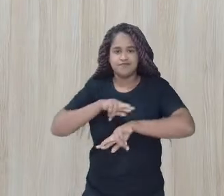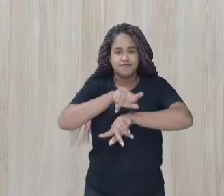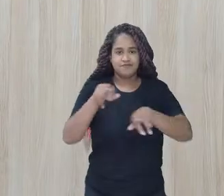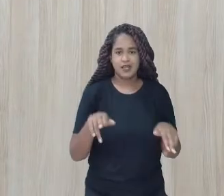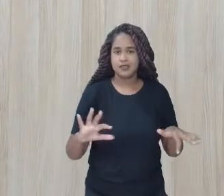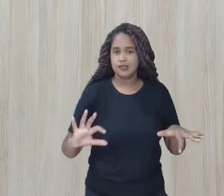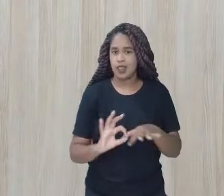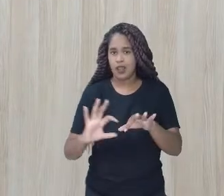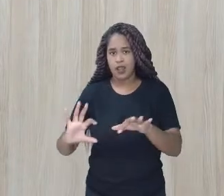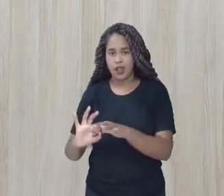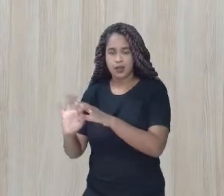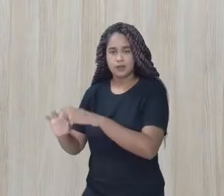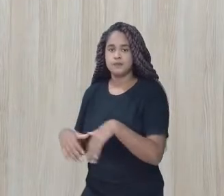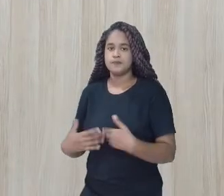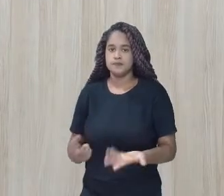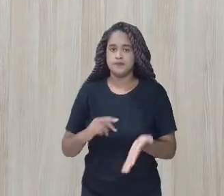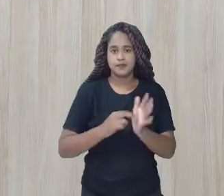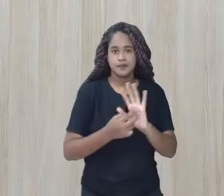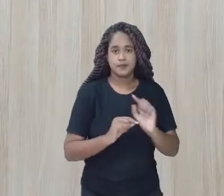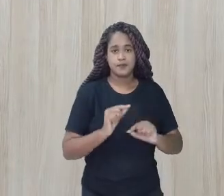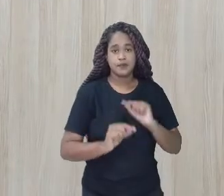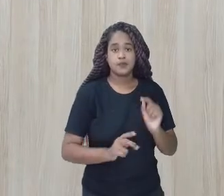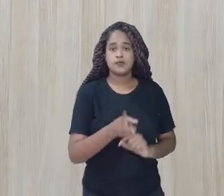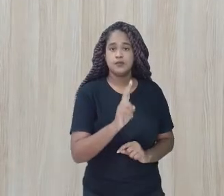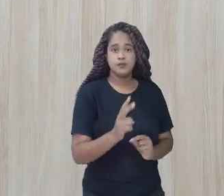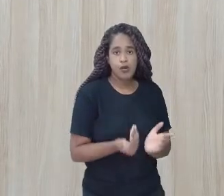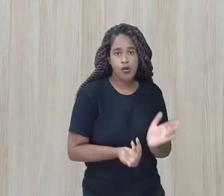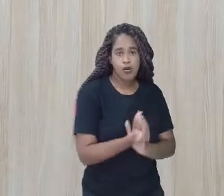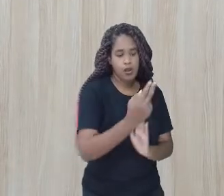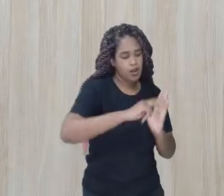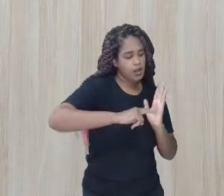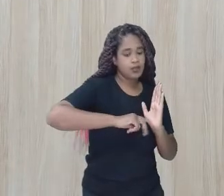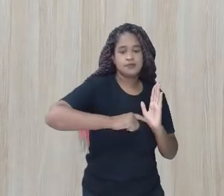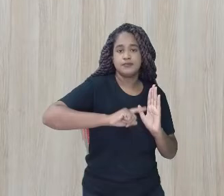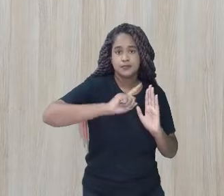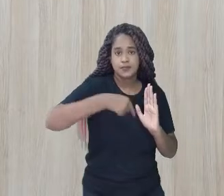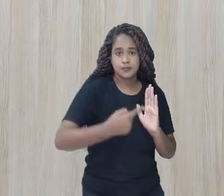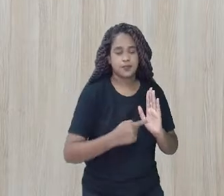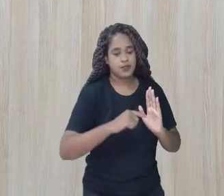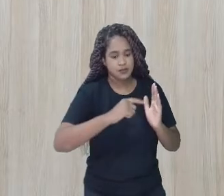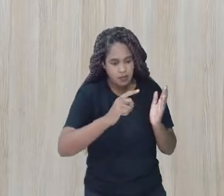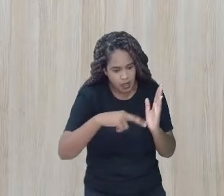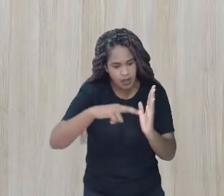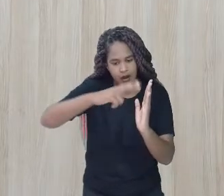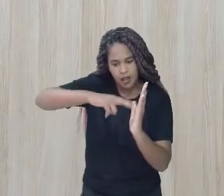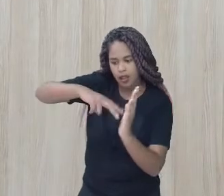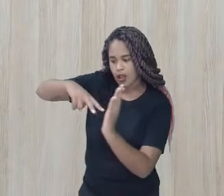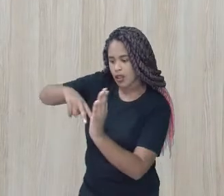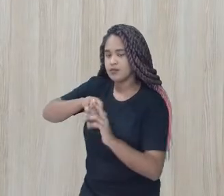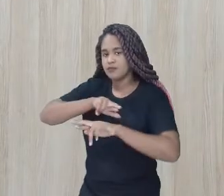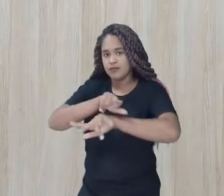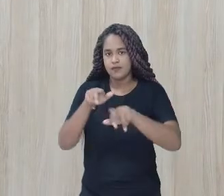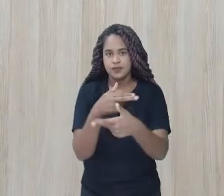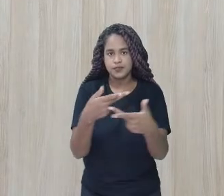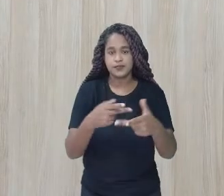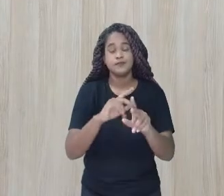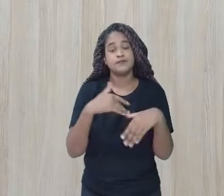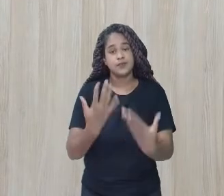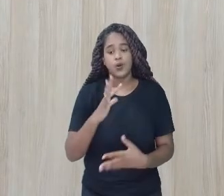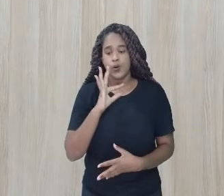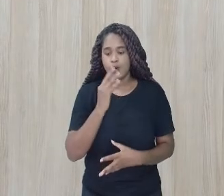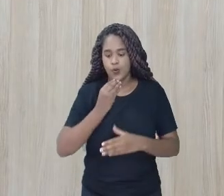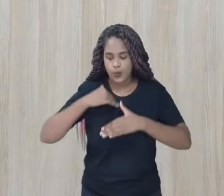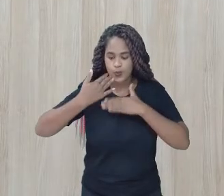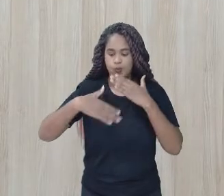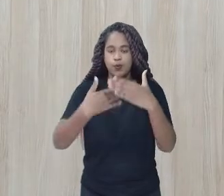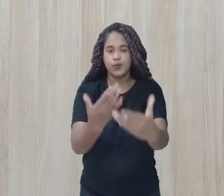Então, é a ideia de que uma leitura vai te levar a outra, vai te levar a outra, e isso vai construir o seu conhecimento. A partir do momento